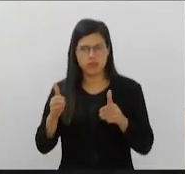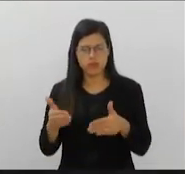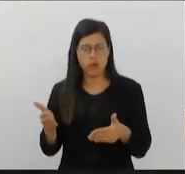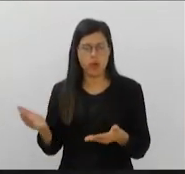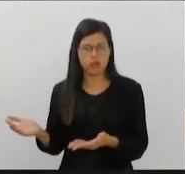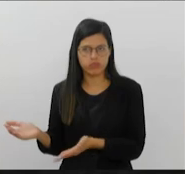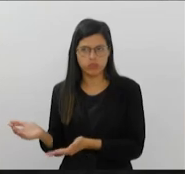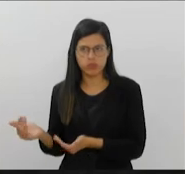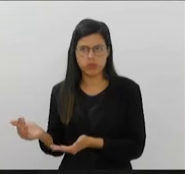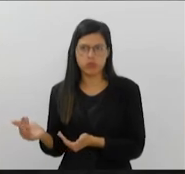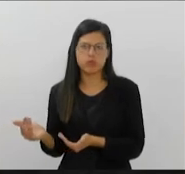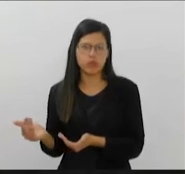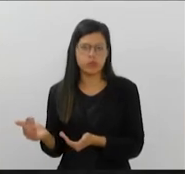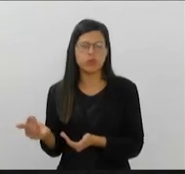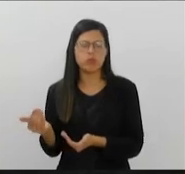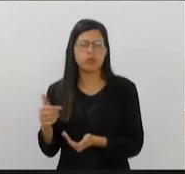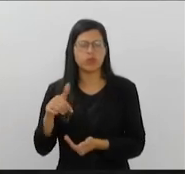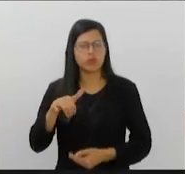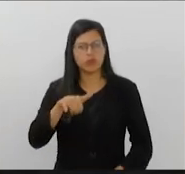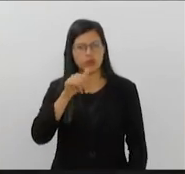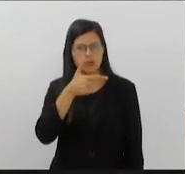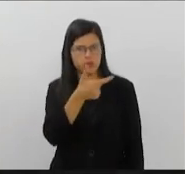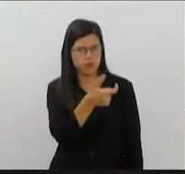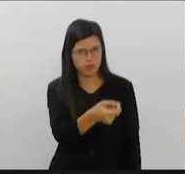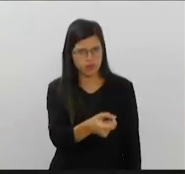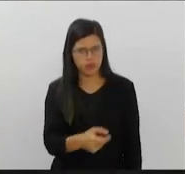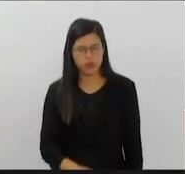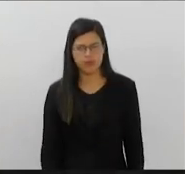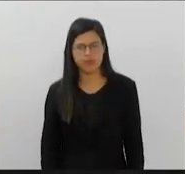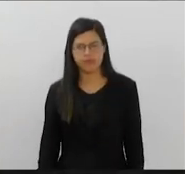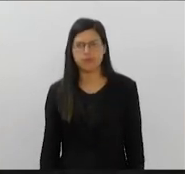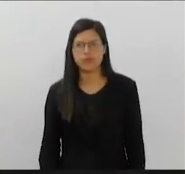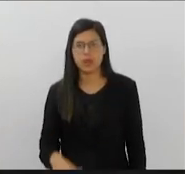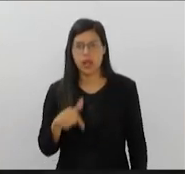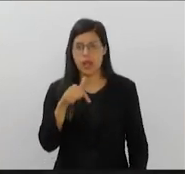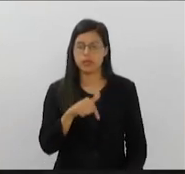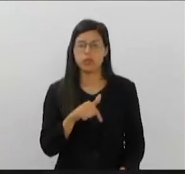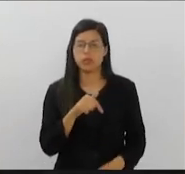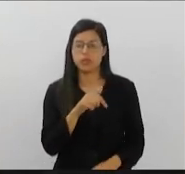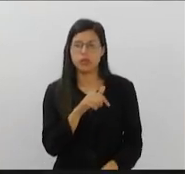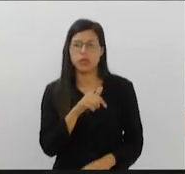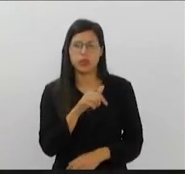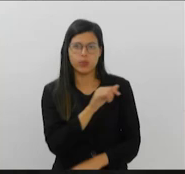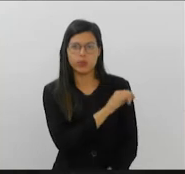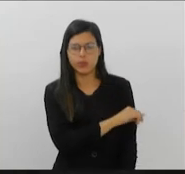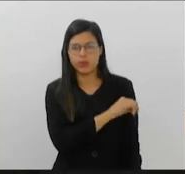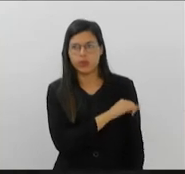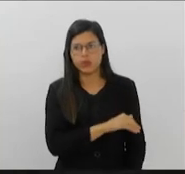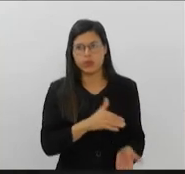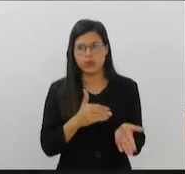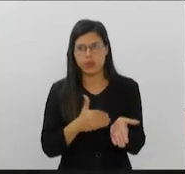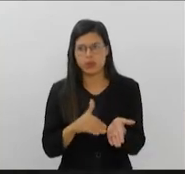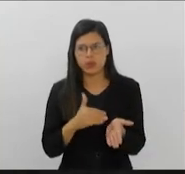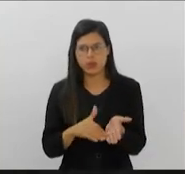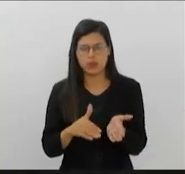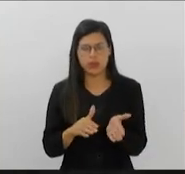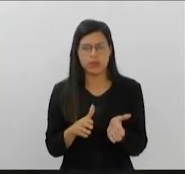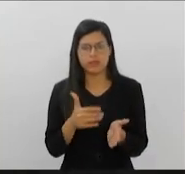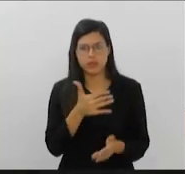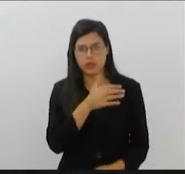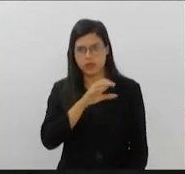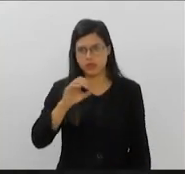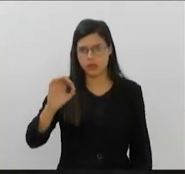no Y20. E aqui na capital, a nossa secretaria está 100% focada, viu,